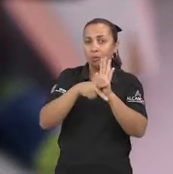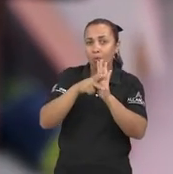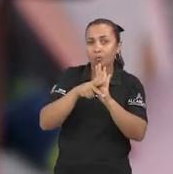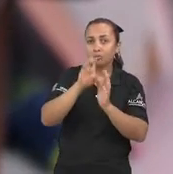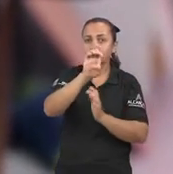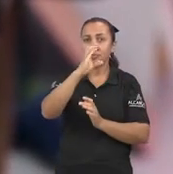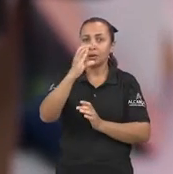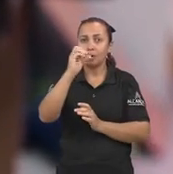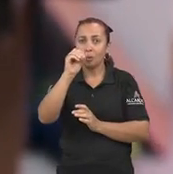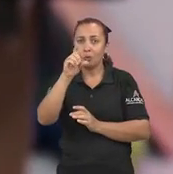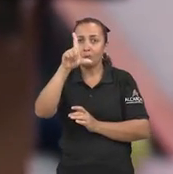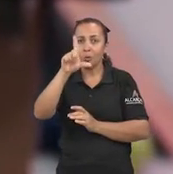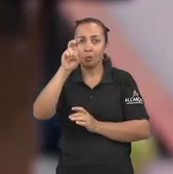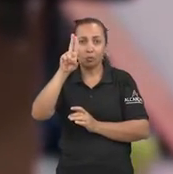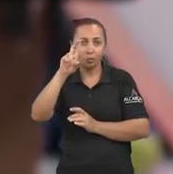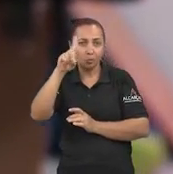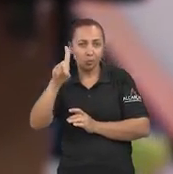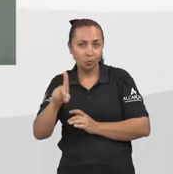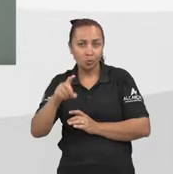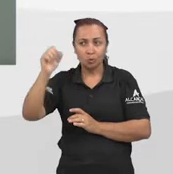foi uma